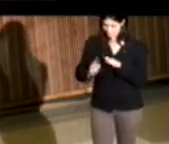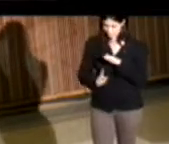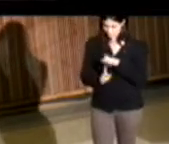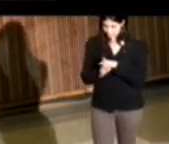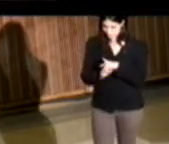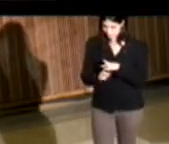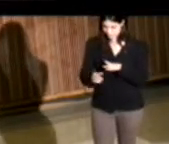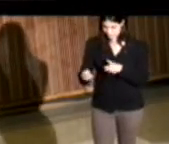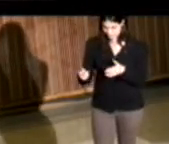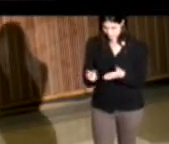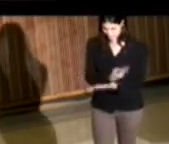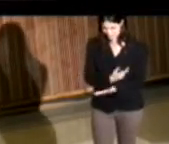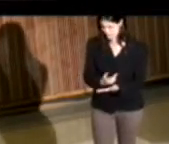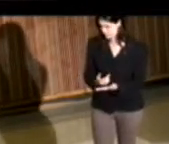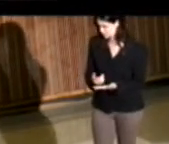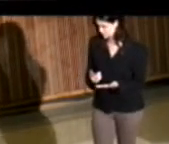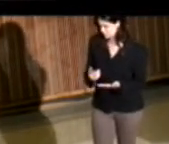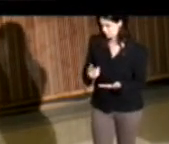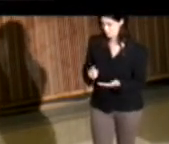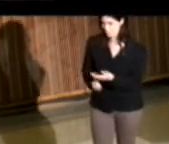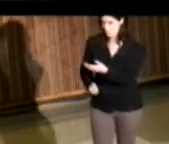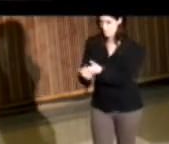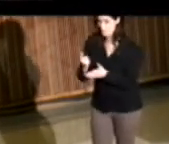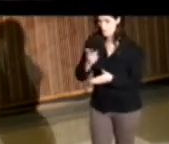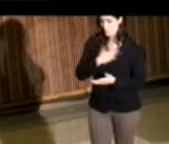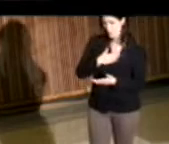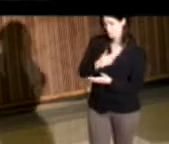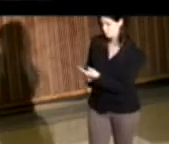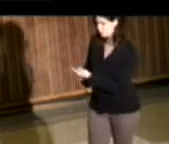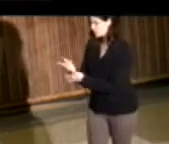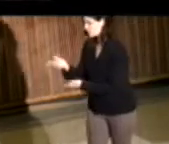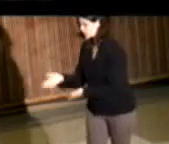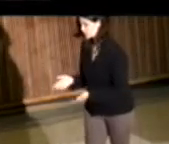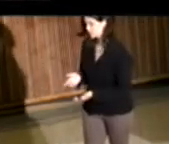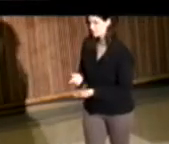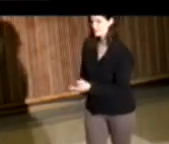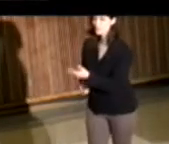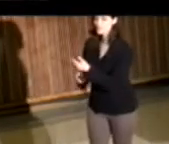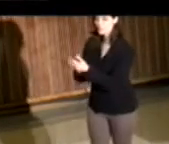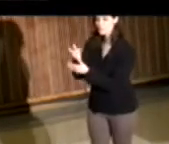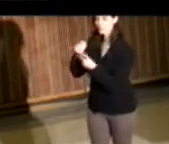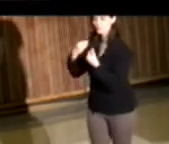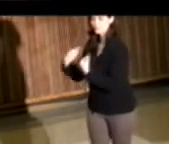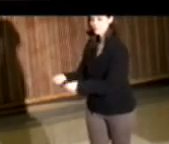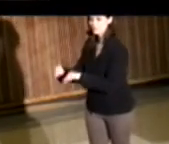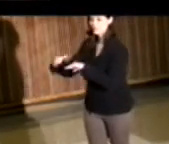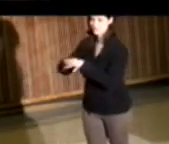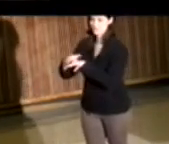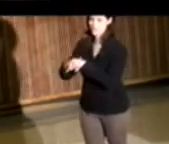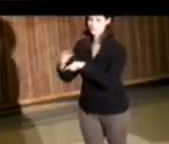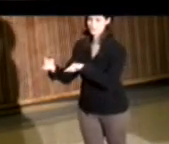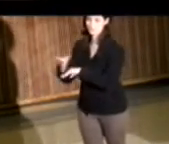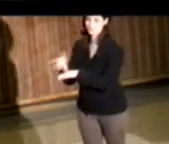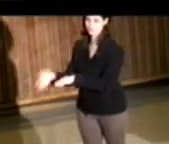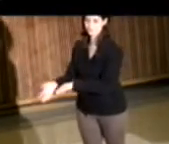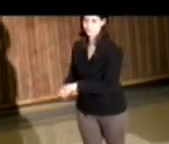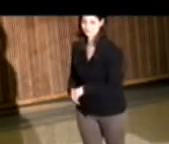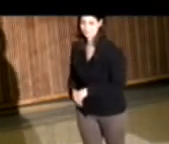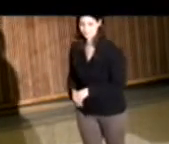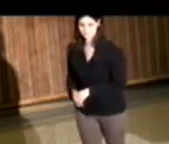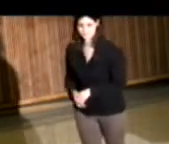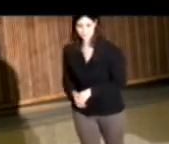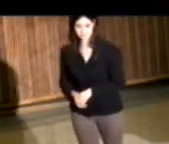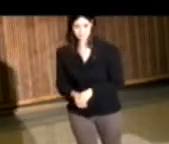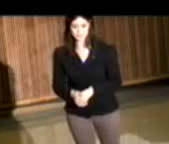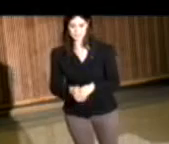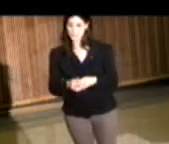verdade. Não é verdade isso? Aí quando ele falou isso, todo mundo olhou para o sapato dele e falou assim: por favor, não